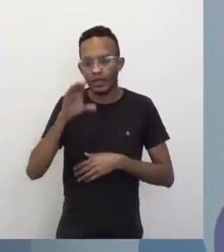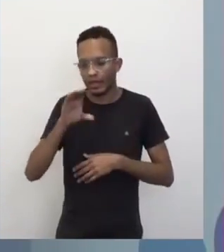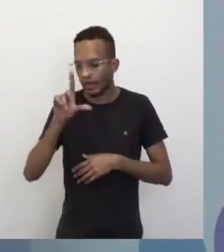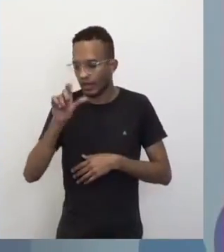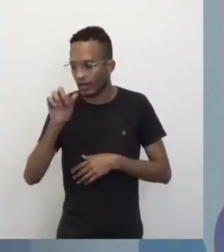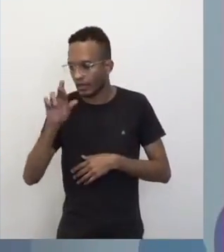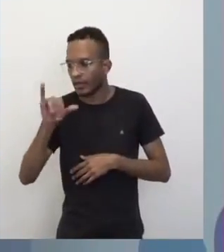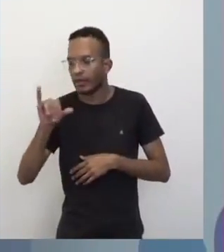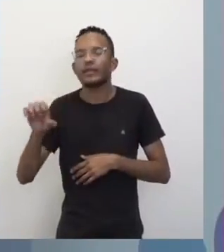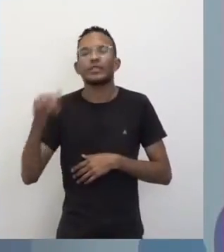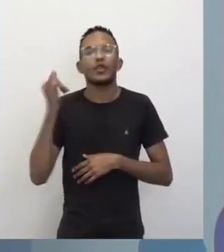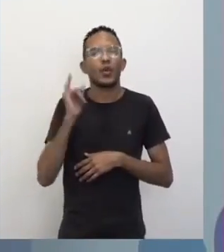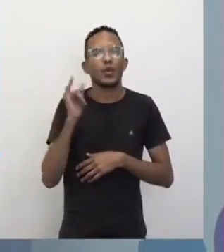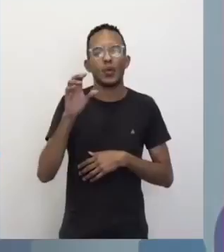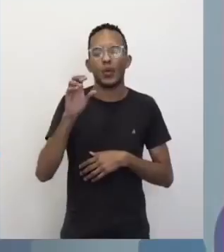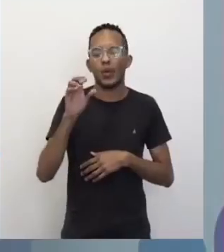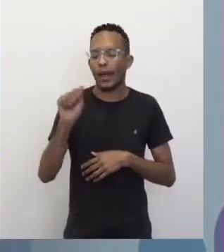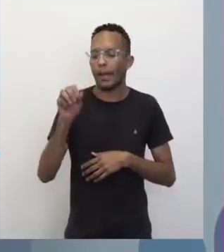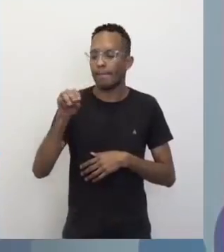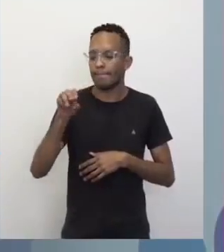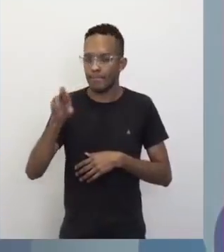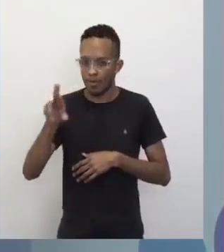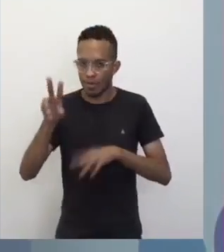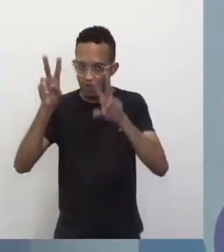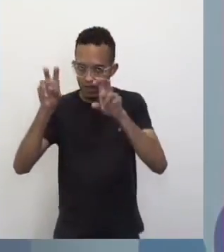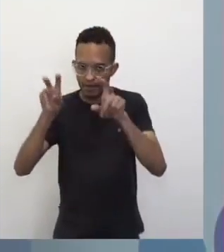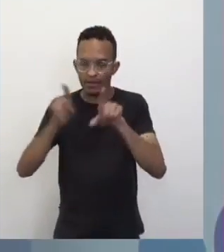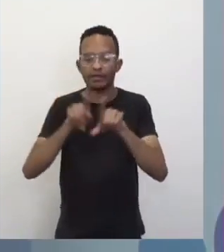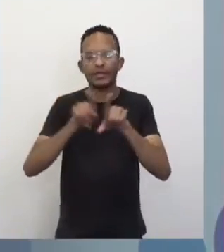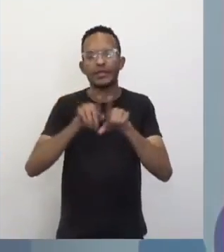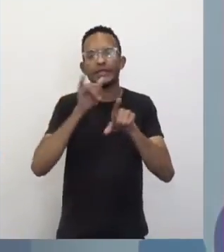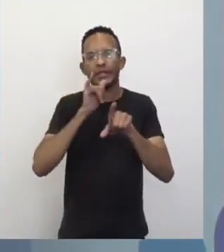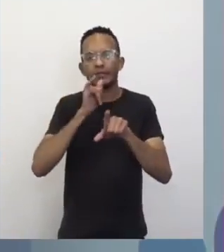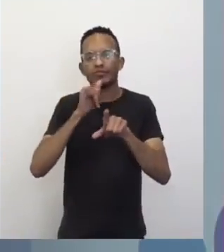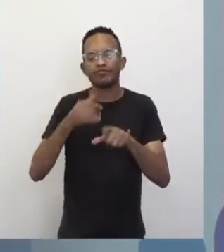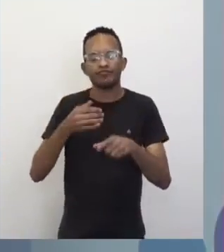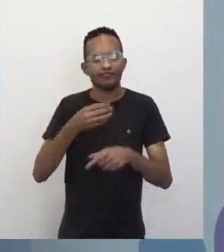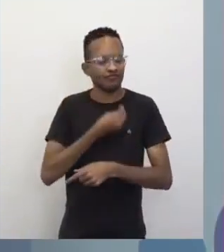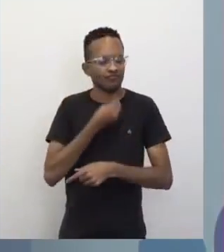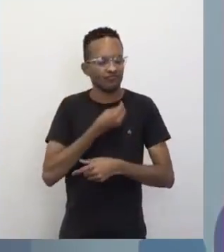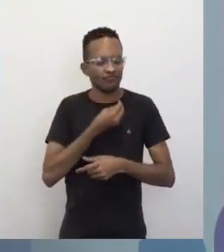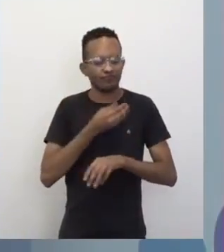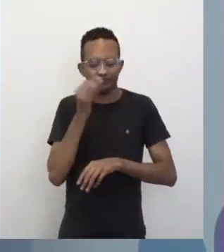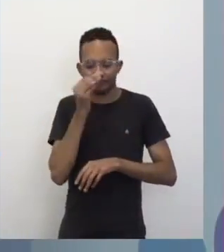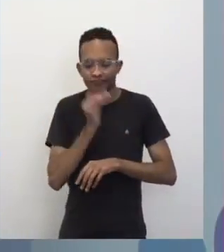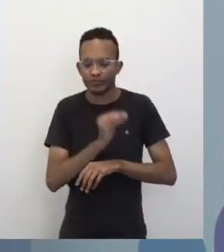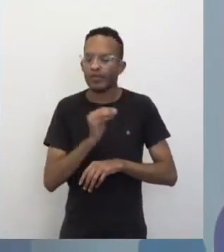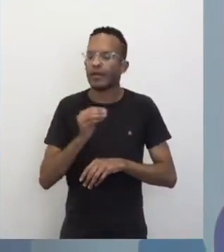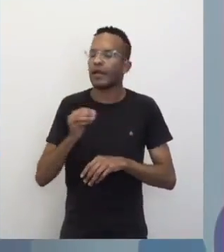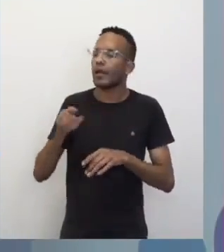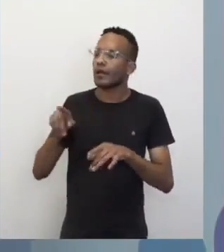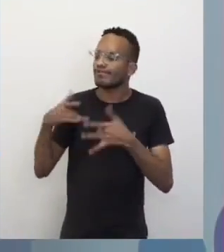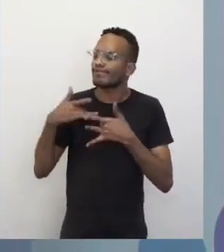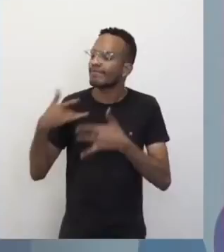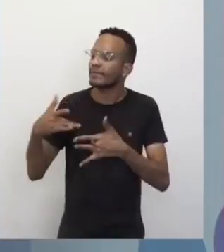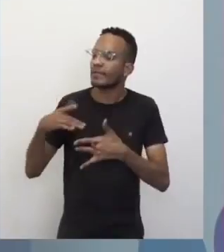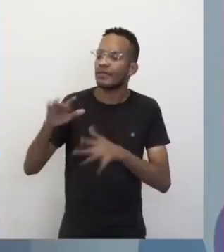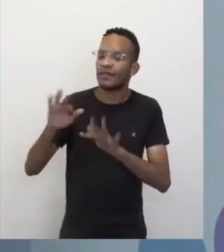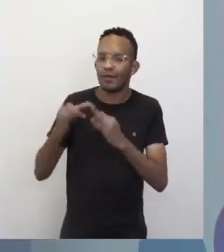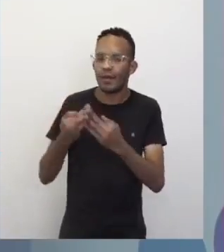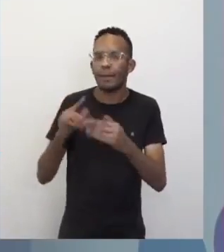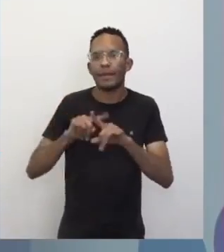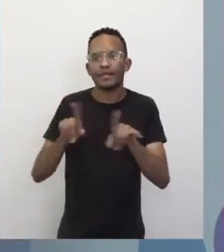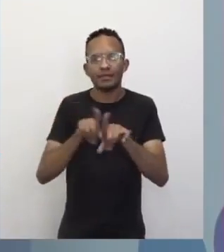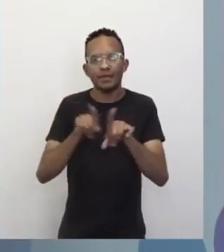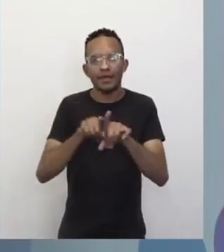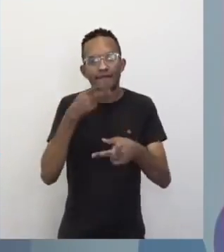Amor, que é o quê? Abdicar da própria vida para a família, que é amor também. Eu também